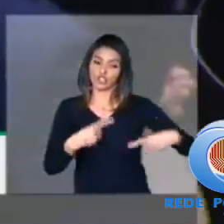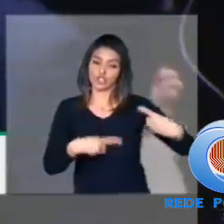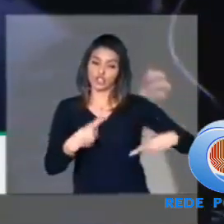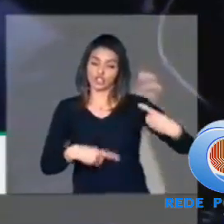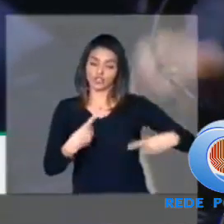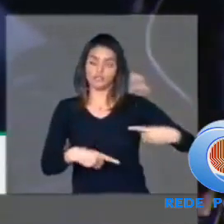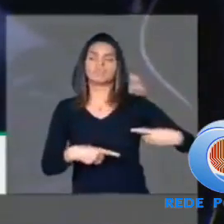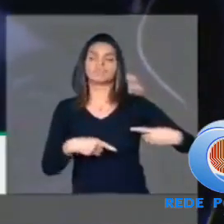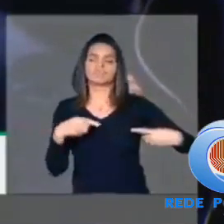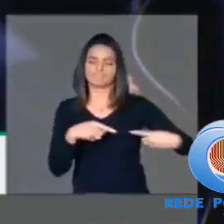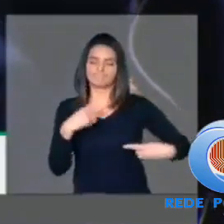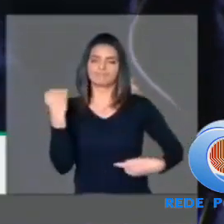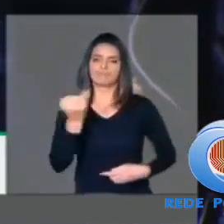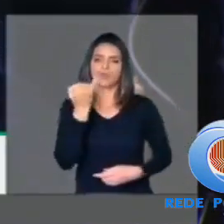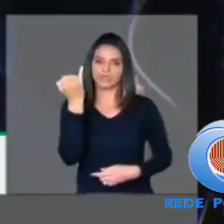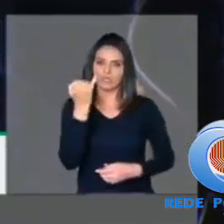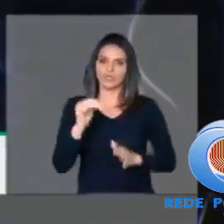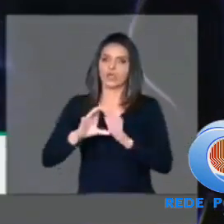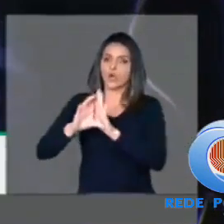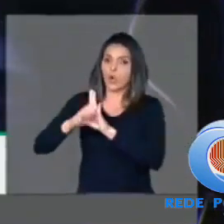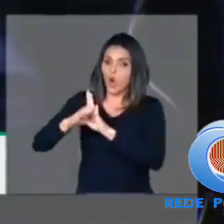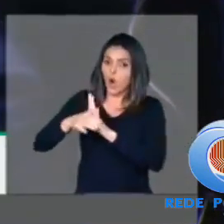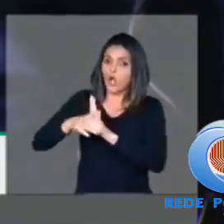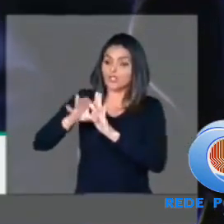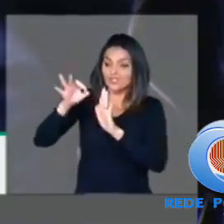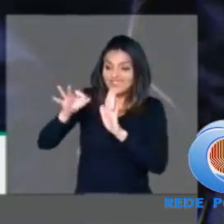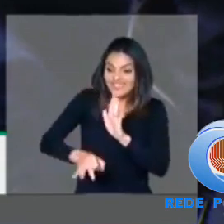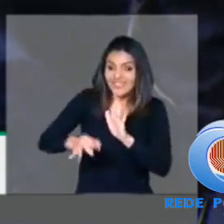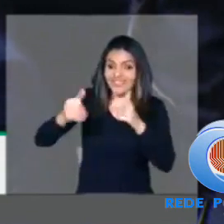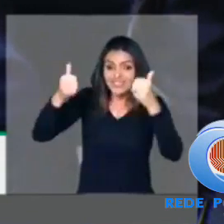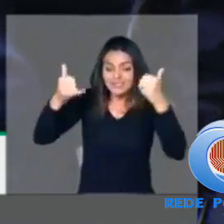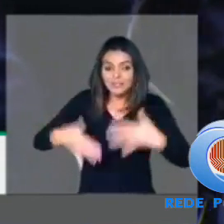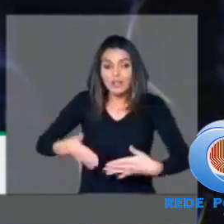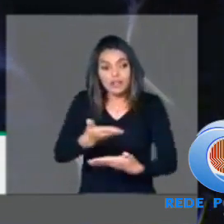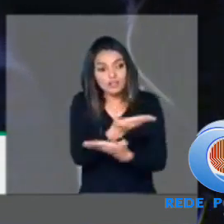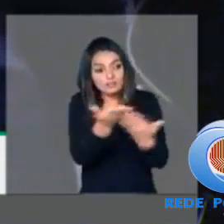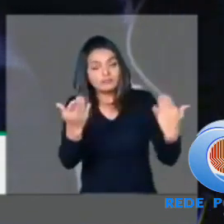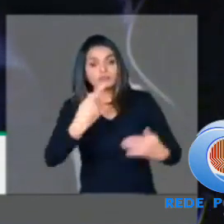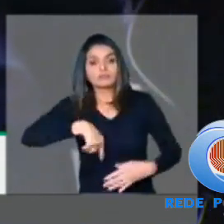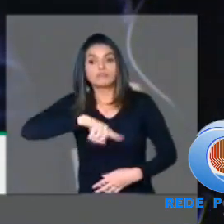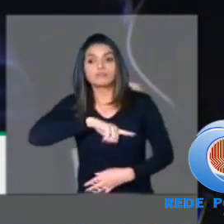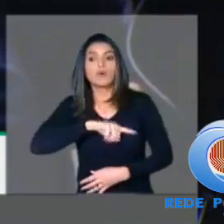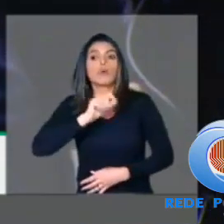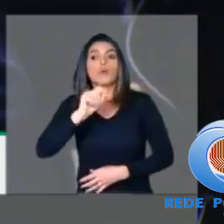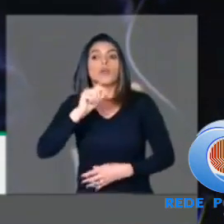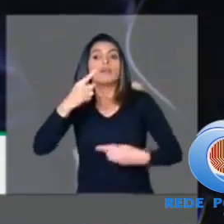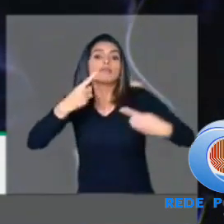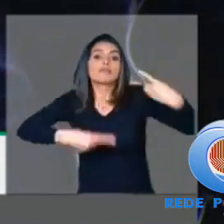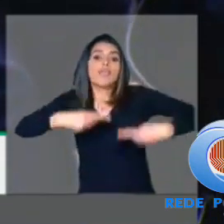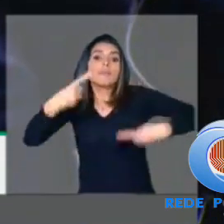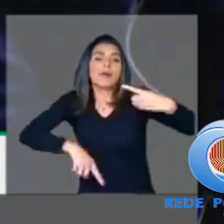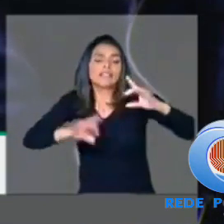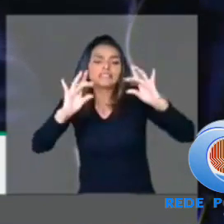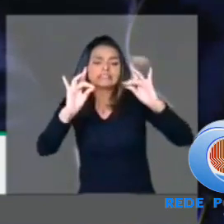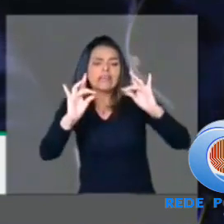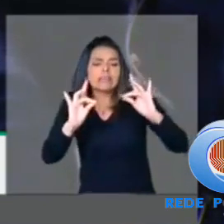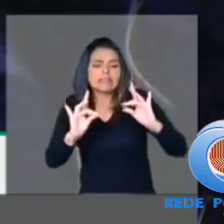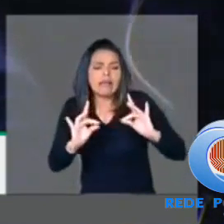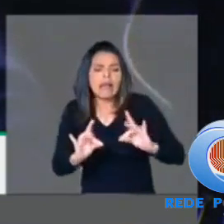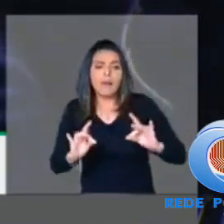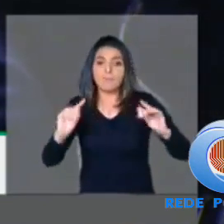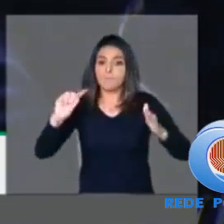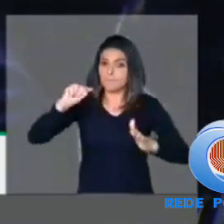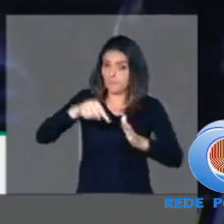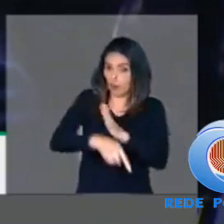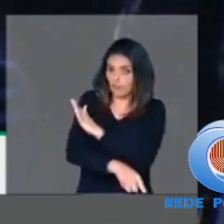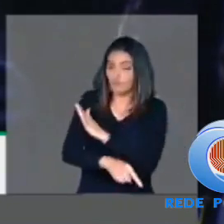importante. Conceitualmente, era importante que o Parlamento brasileiro tivesse se ocupado de fazer um debate profundo,